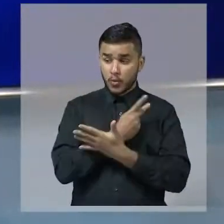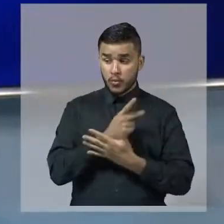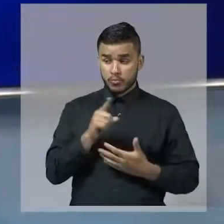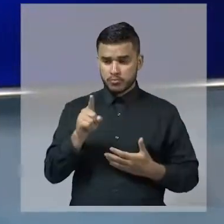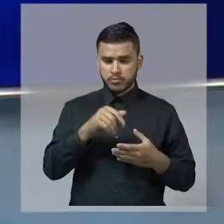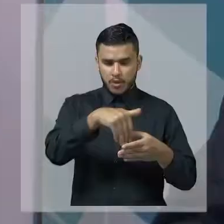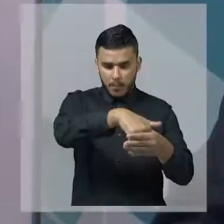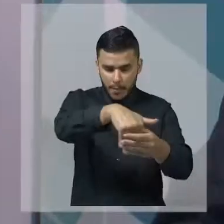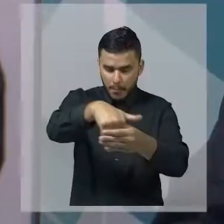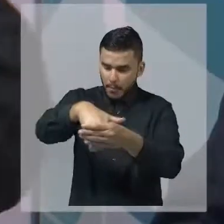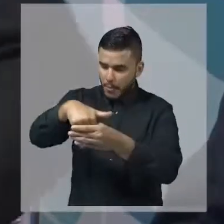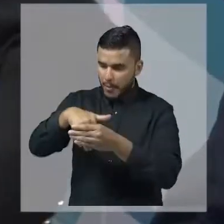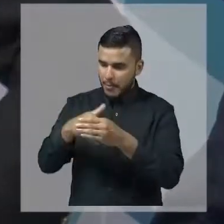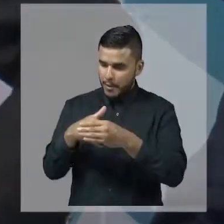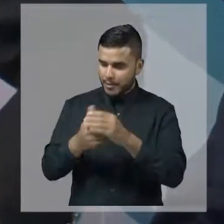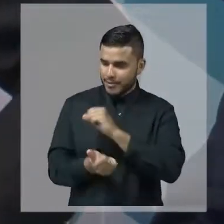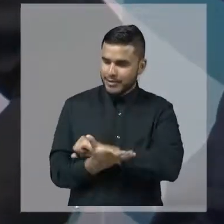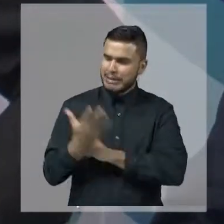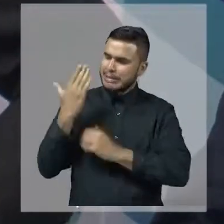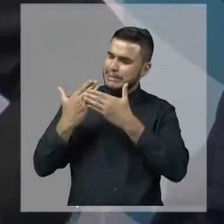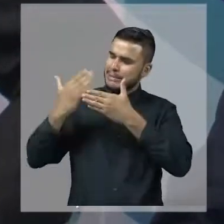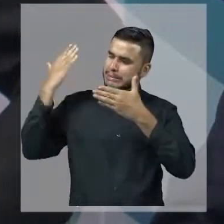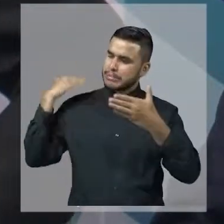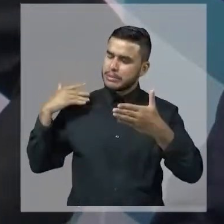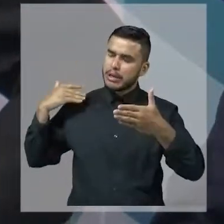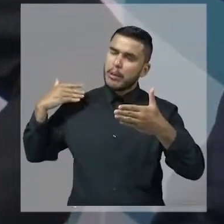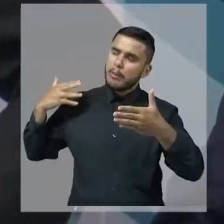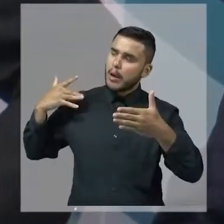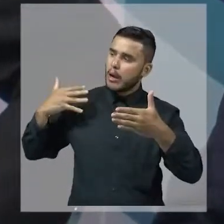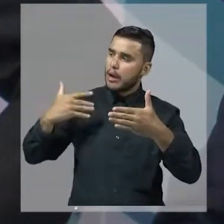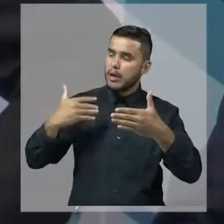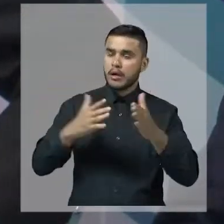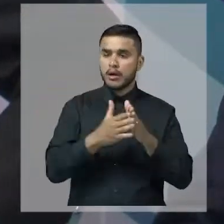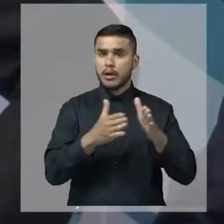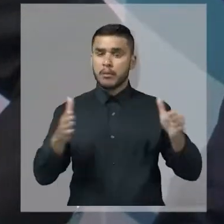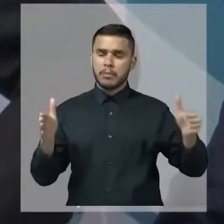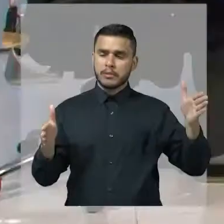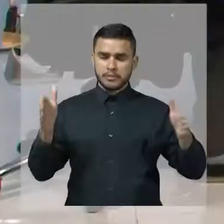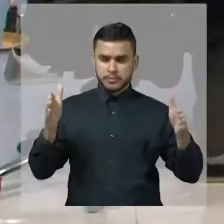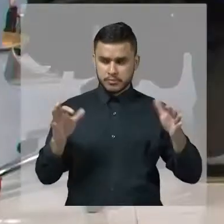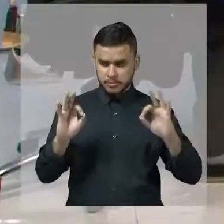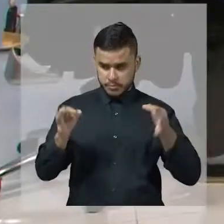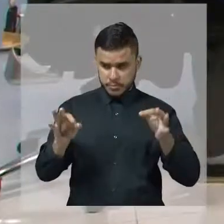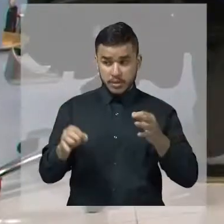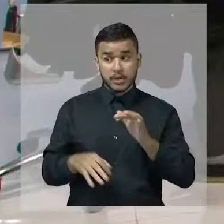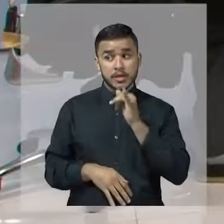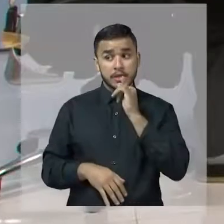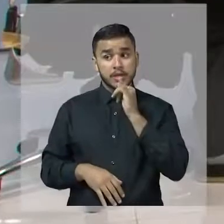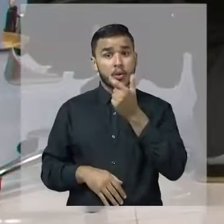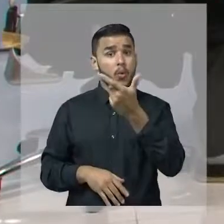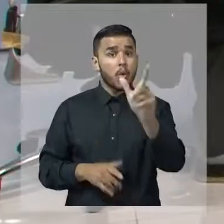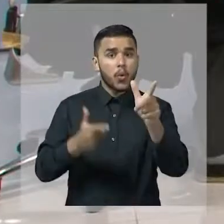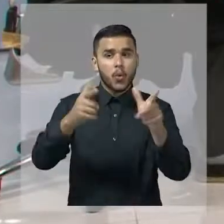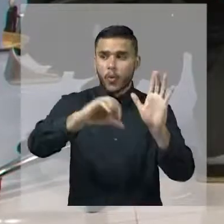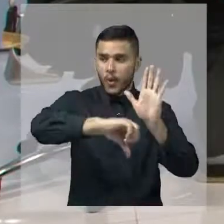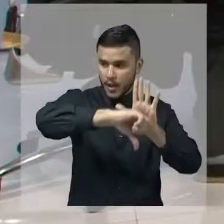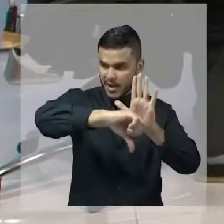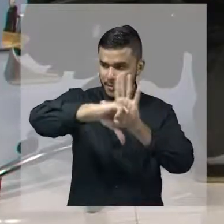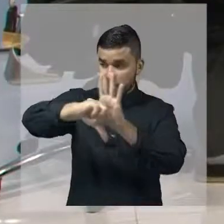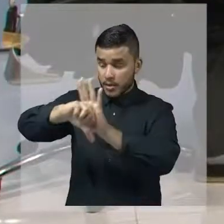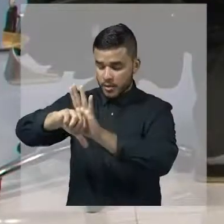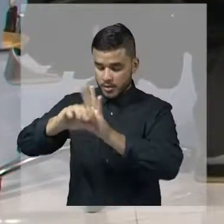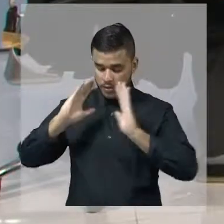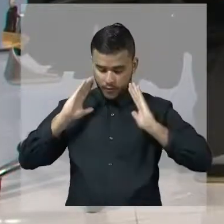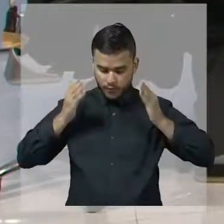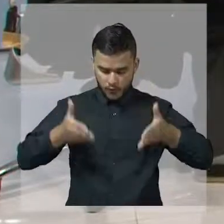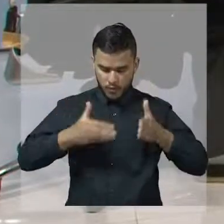crimes eleitorais são diferentes dos prazos prescricionais dos demais crimes. Isso